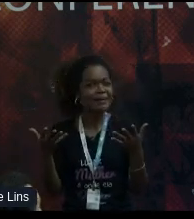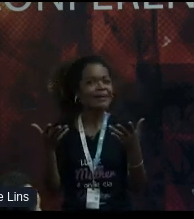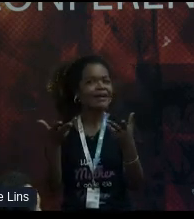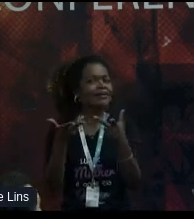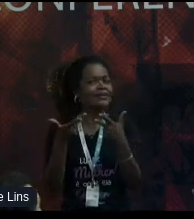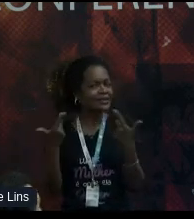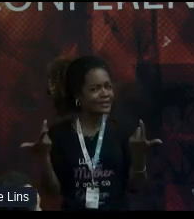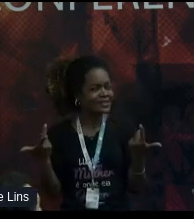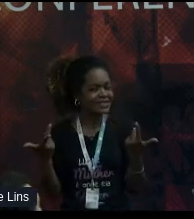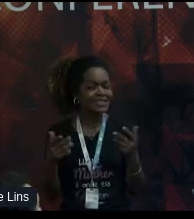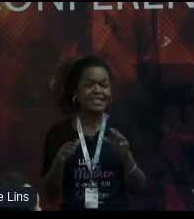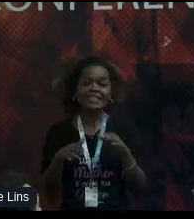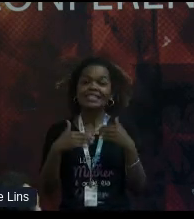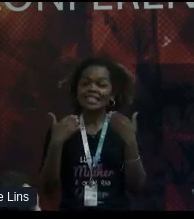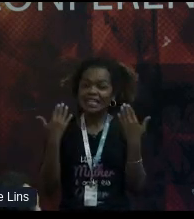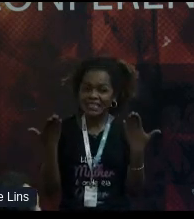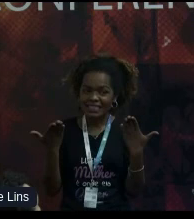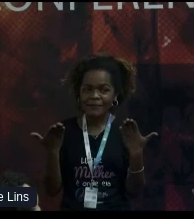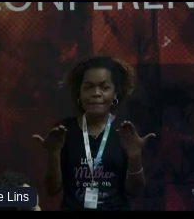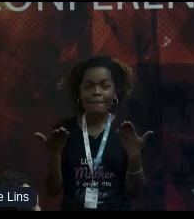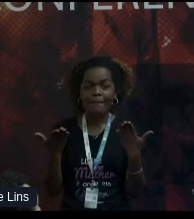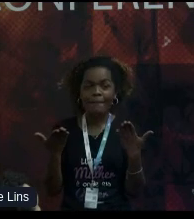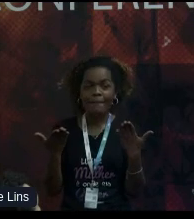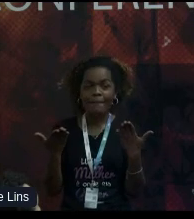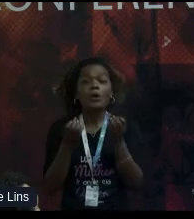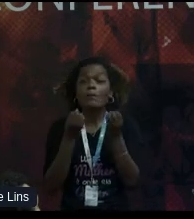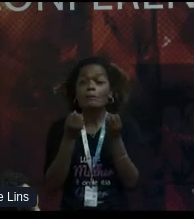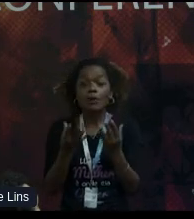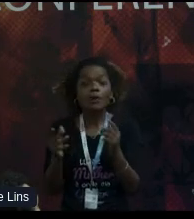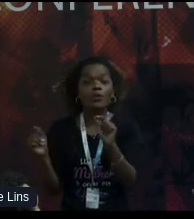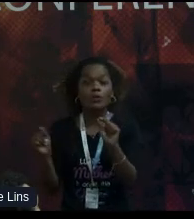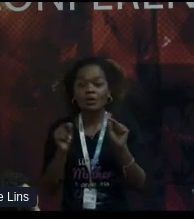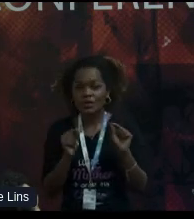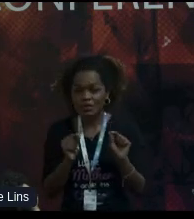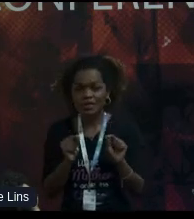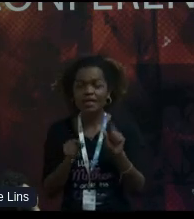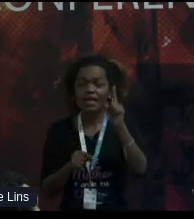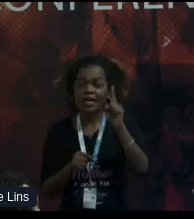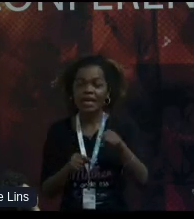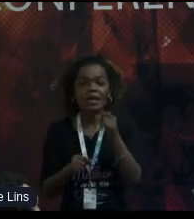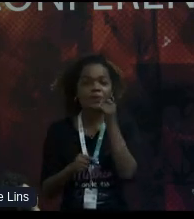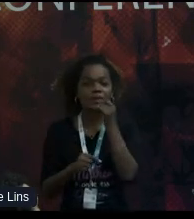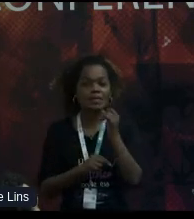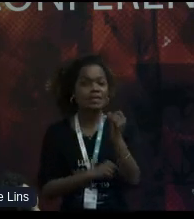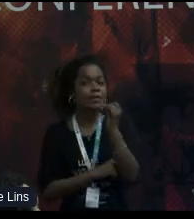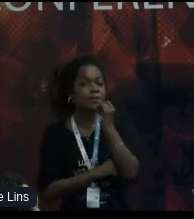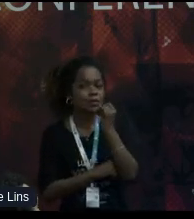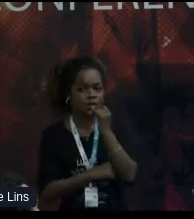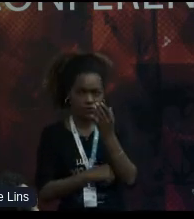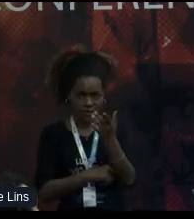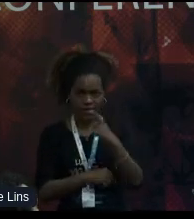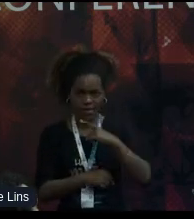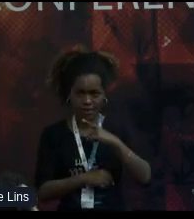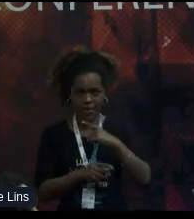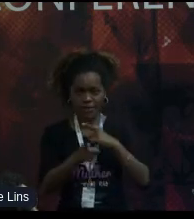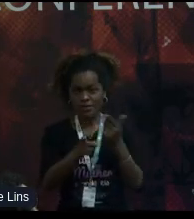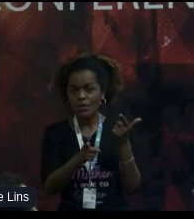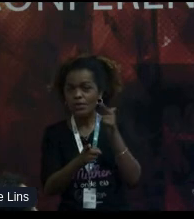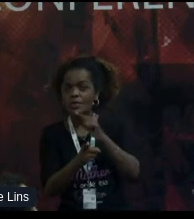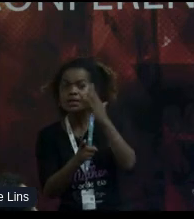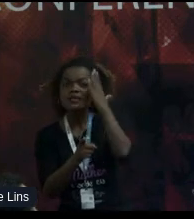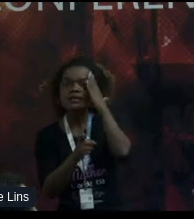E aí, né, o caminho feliz, né, é justamente o exemplo que tem aí, que você consegue saber exatamente qual é